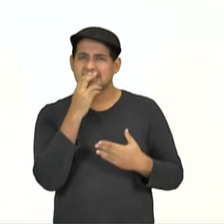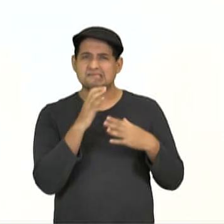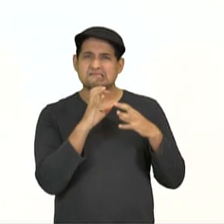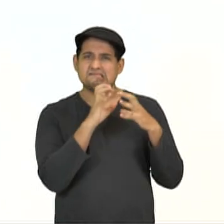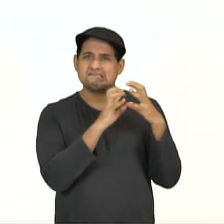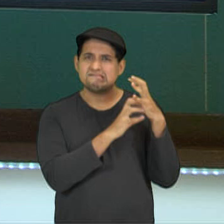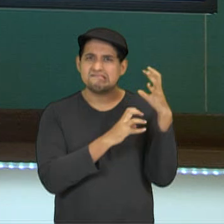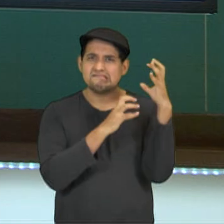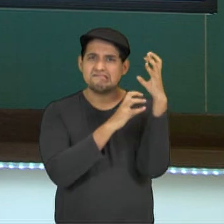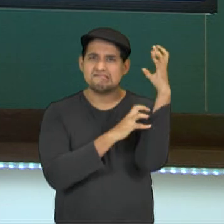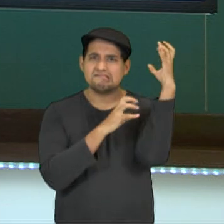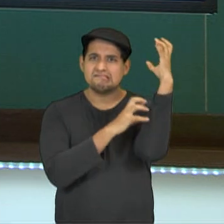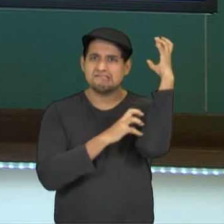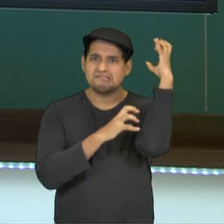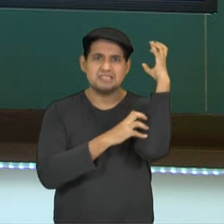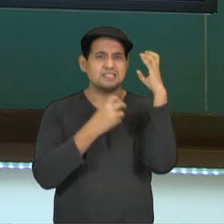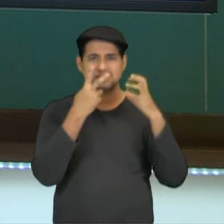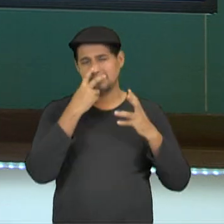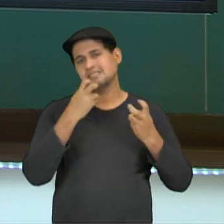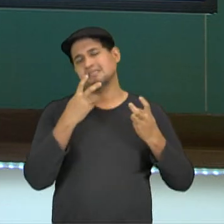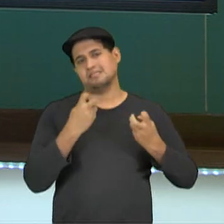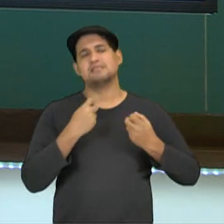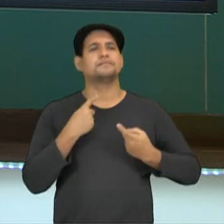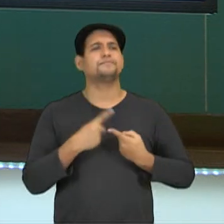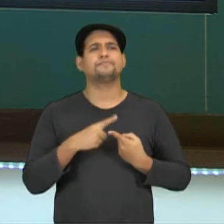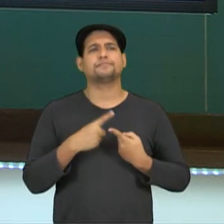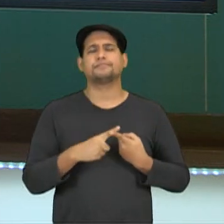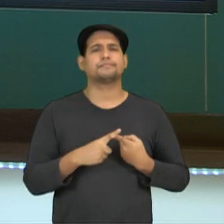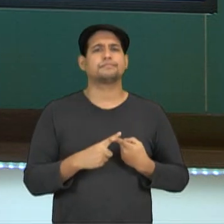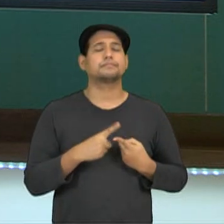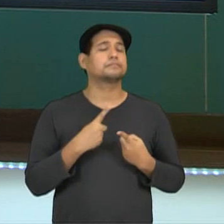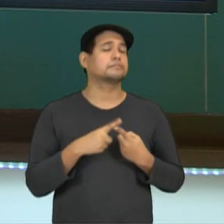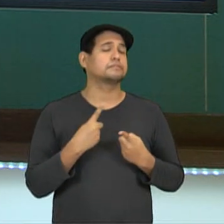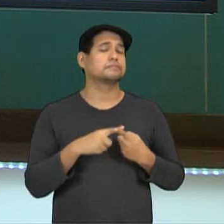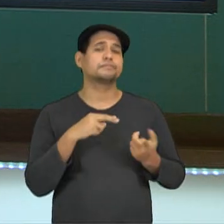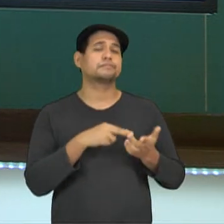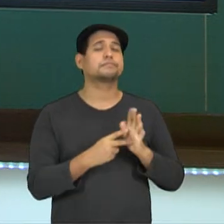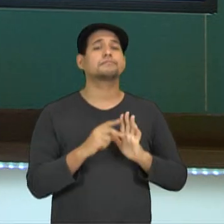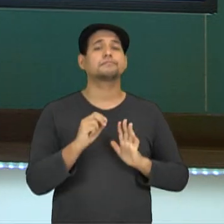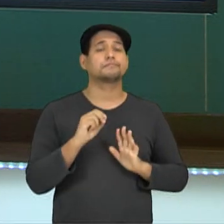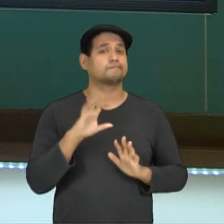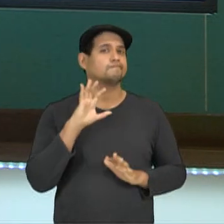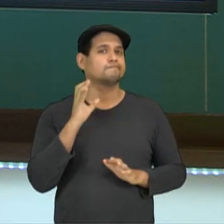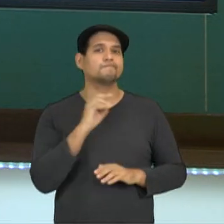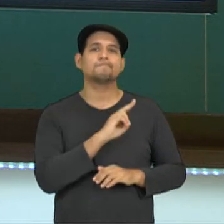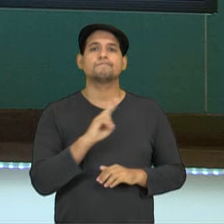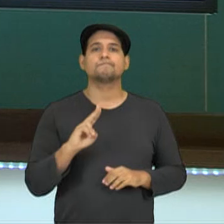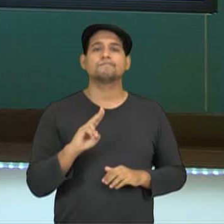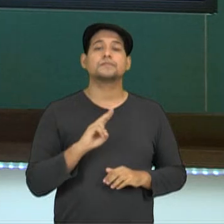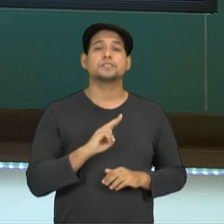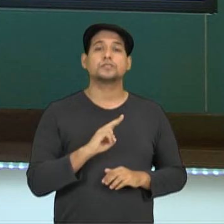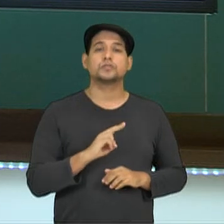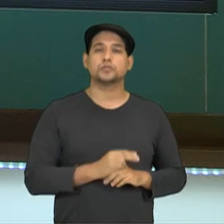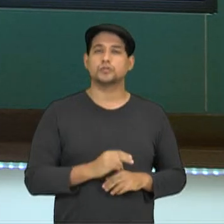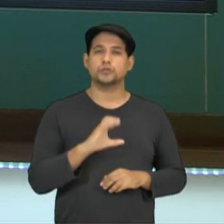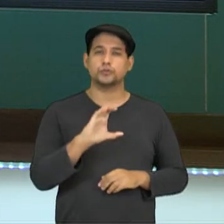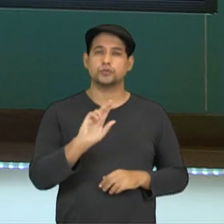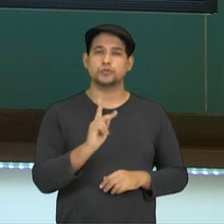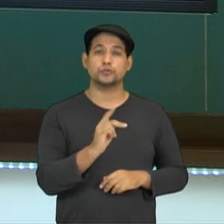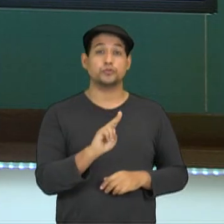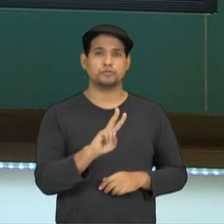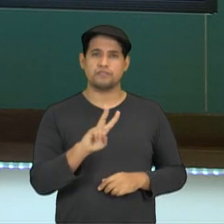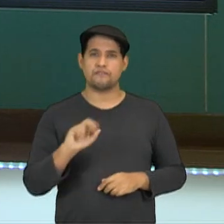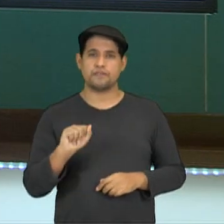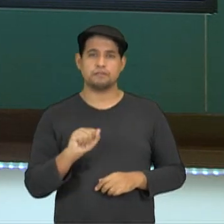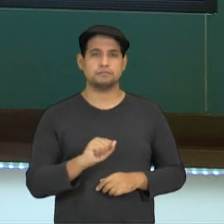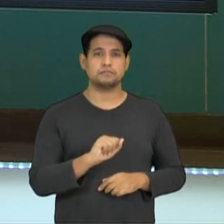corrosão. Então, essa corrosão aqui, ela é um resultado do fenômeno conhecido como chuva ácida. Além